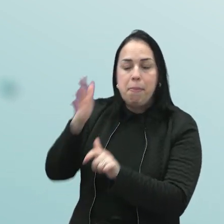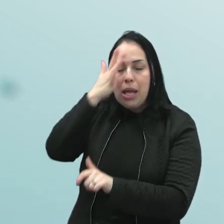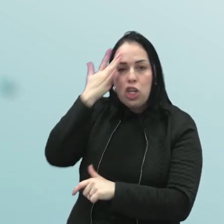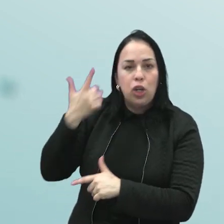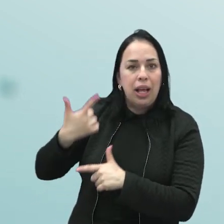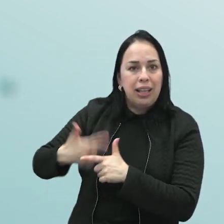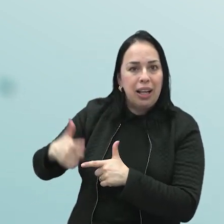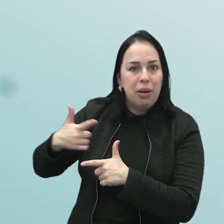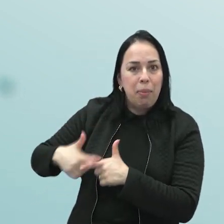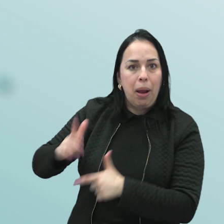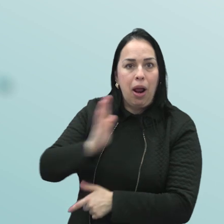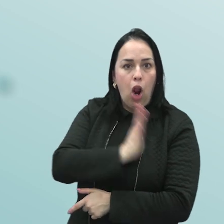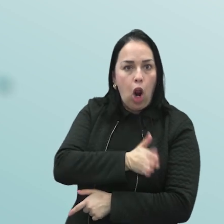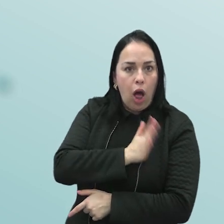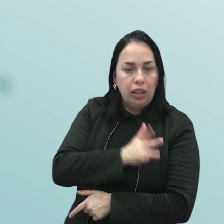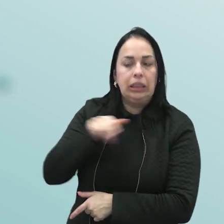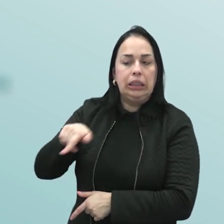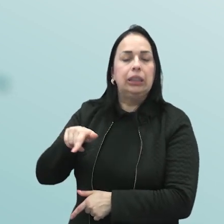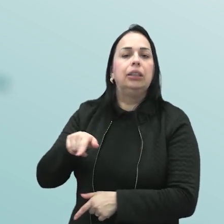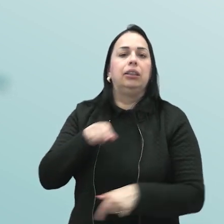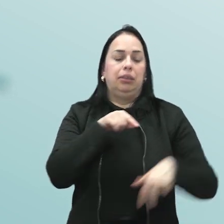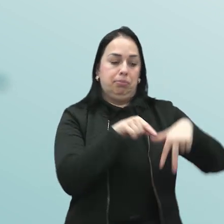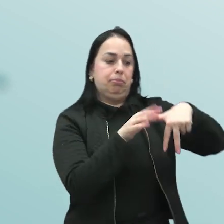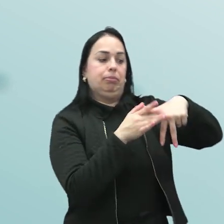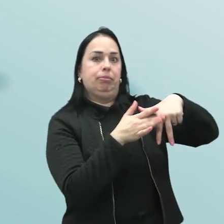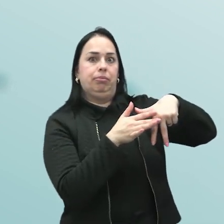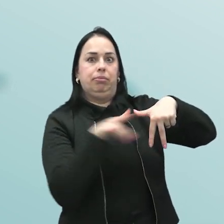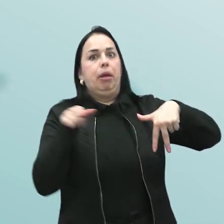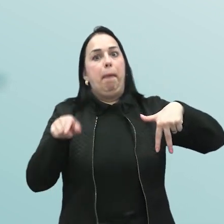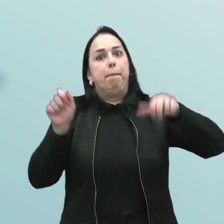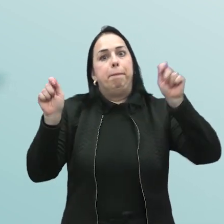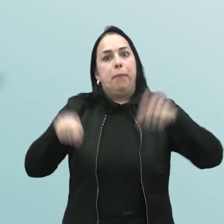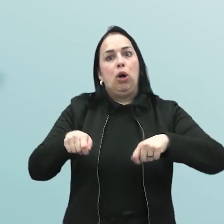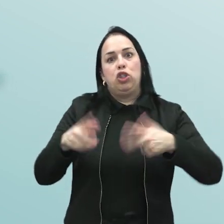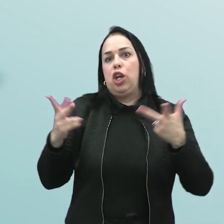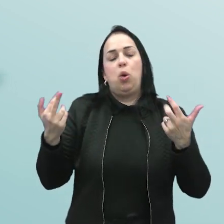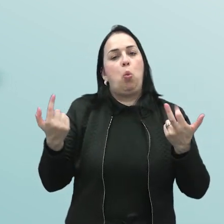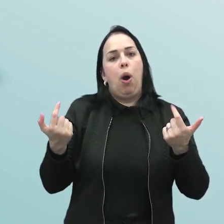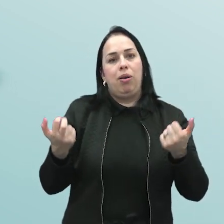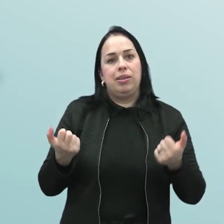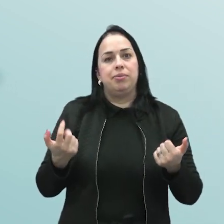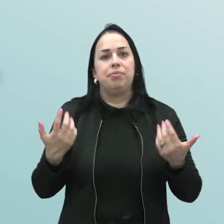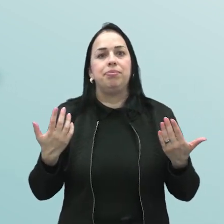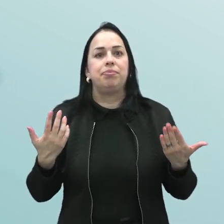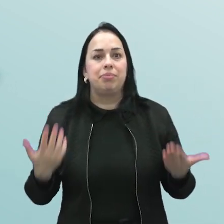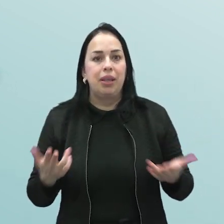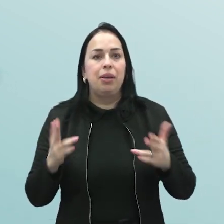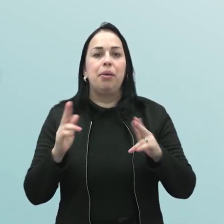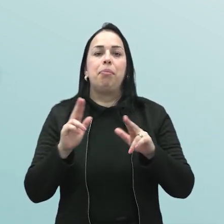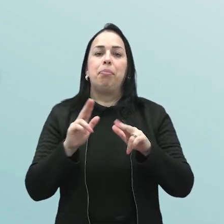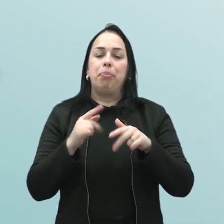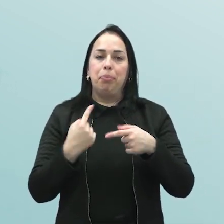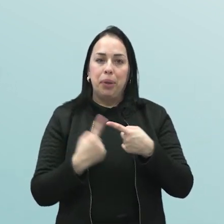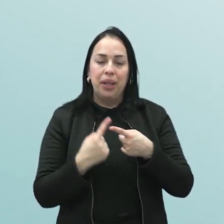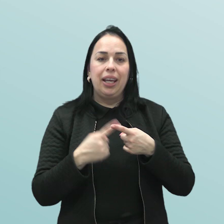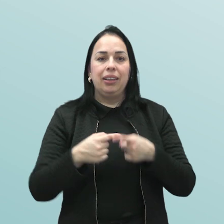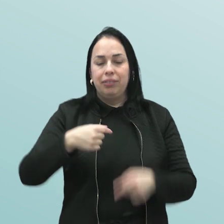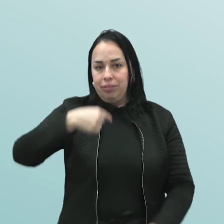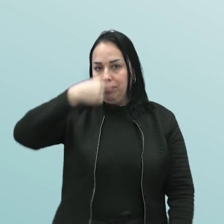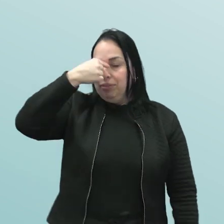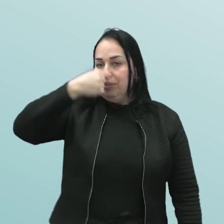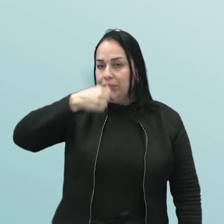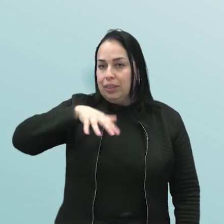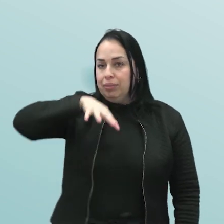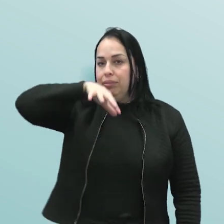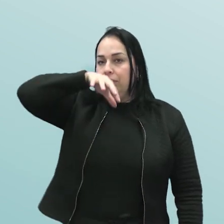têm problemas cardiovasculares, esse paciente é um paciente susceptível a desenvolver alguma cardiopatia por obstrução de vias aéreas, ou